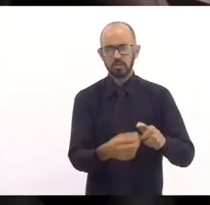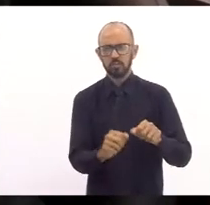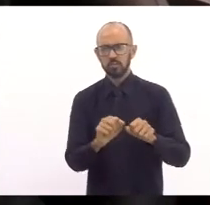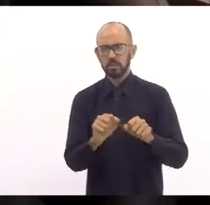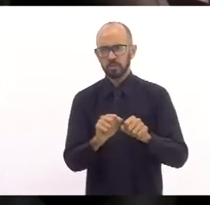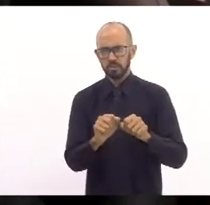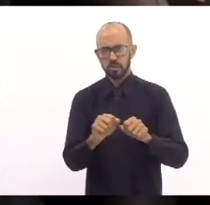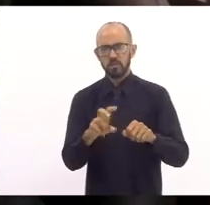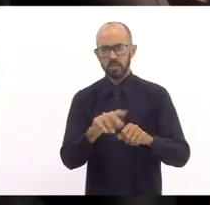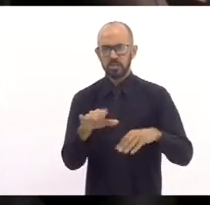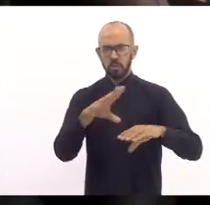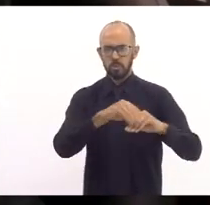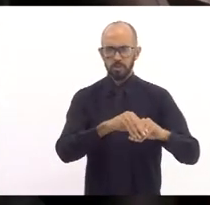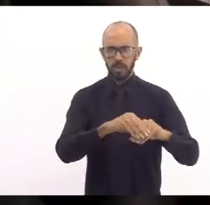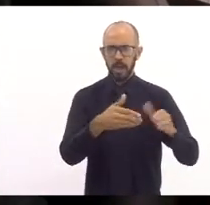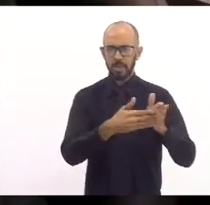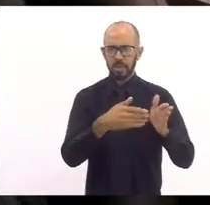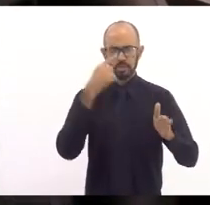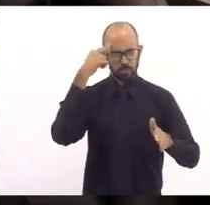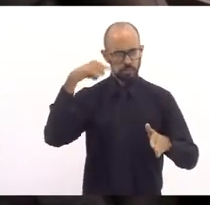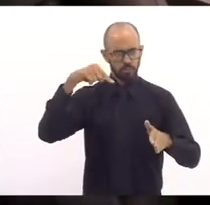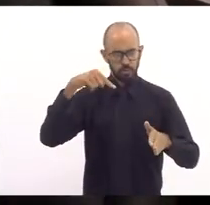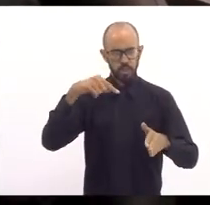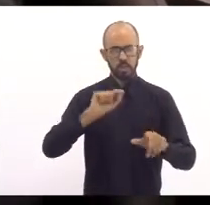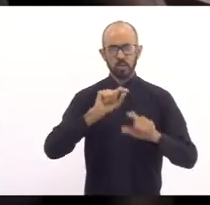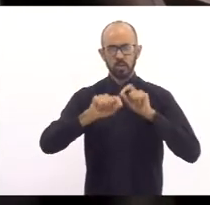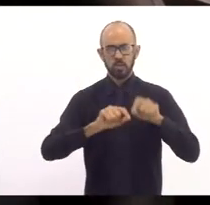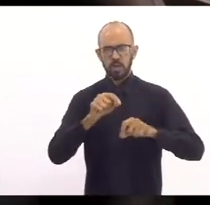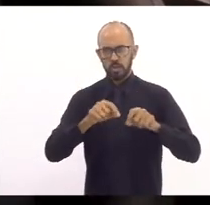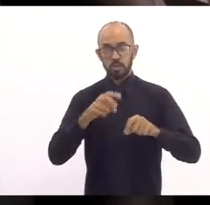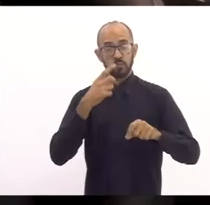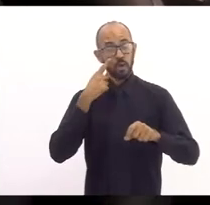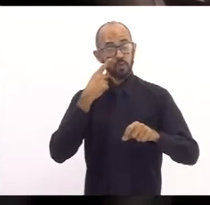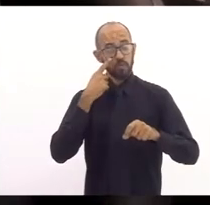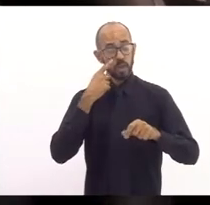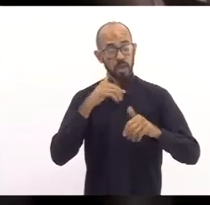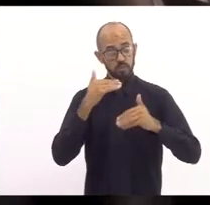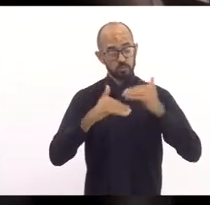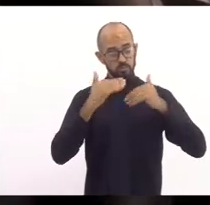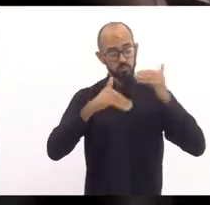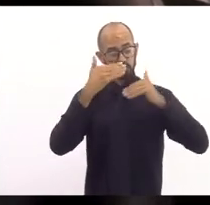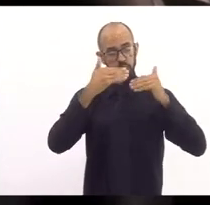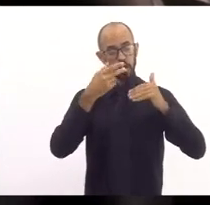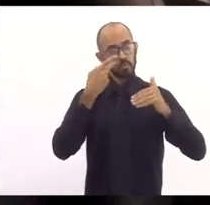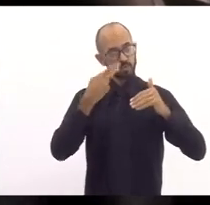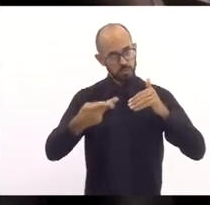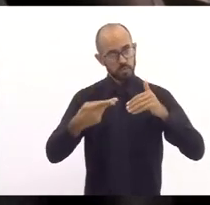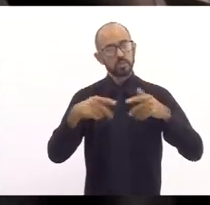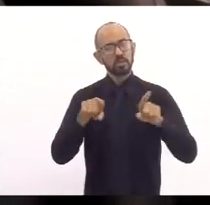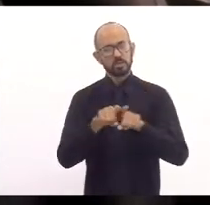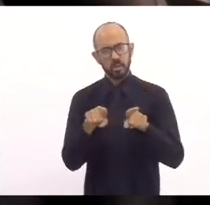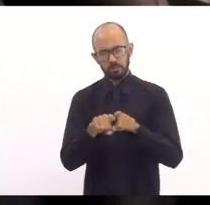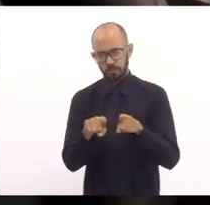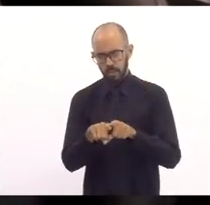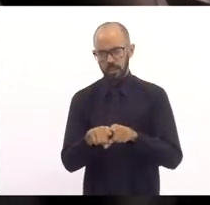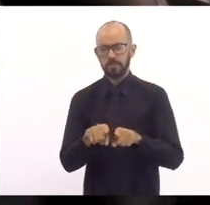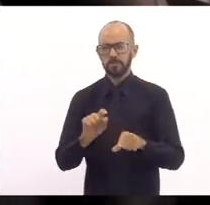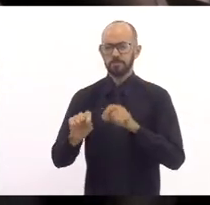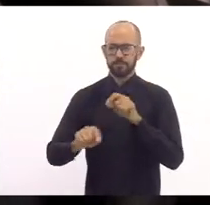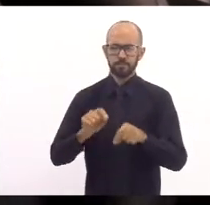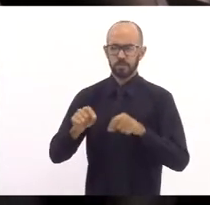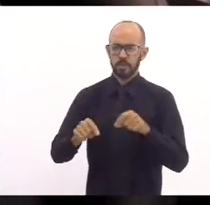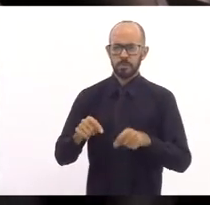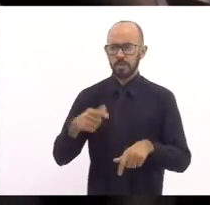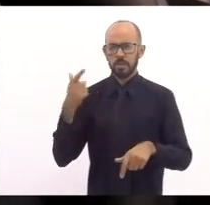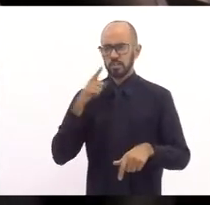enriquecido, provavelmente até semana que vem. A rigor, a gente vai ver agora as próximas visitas, né, a próxima vistoria, para que